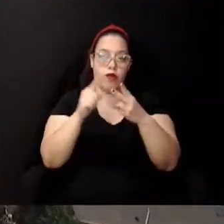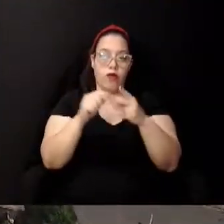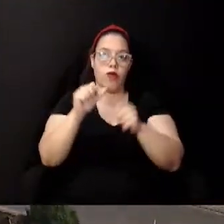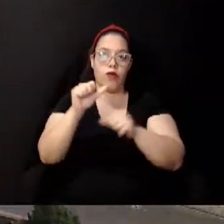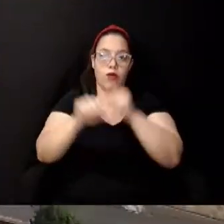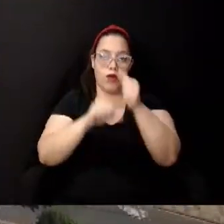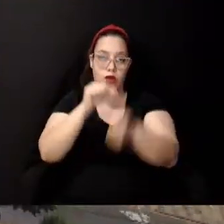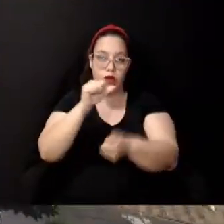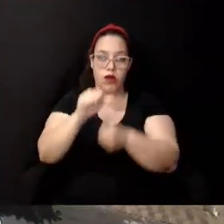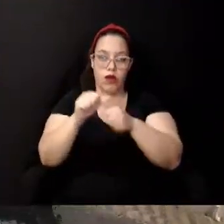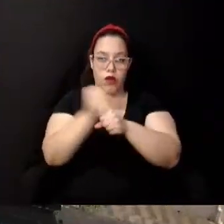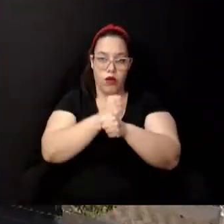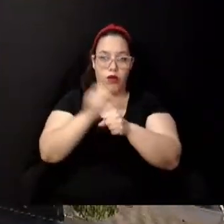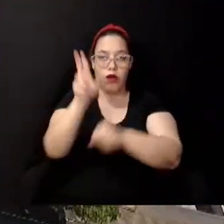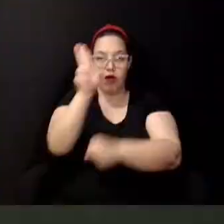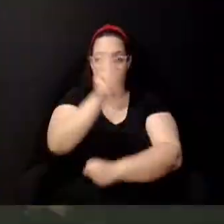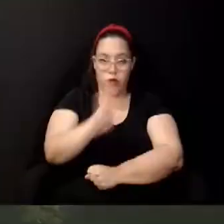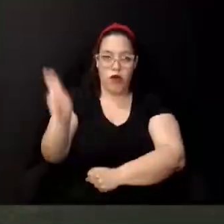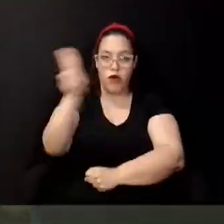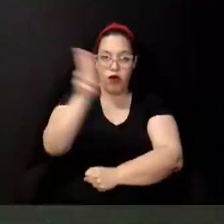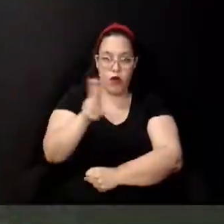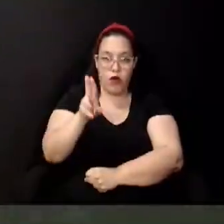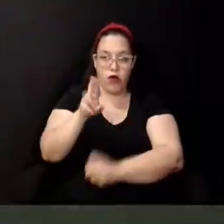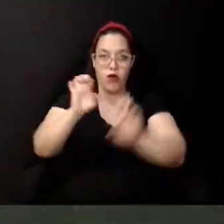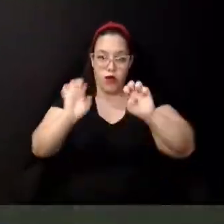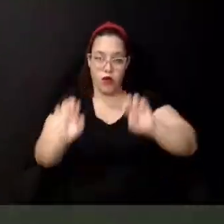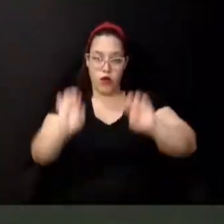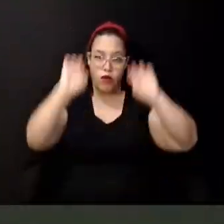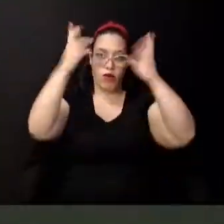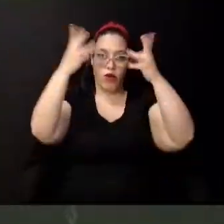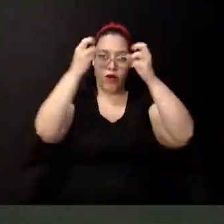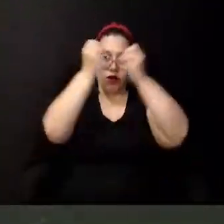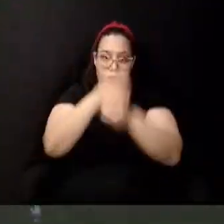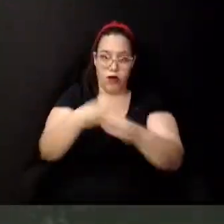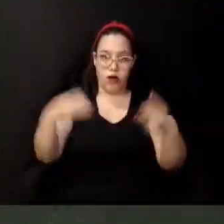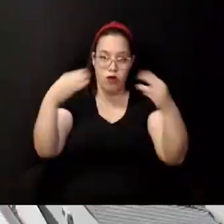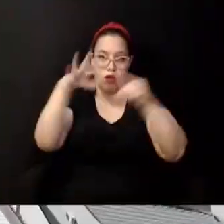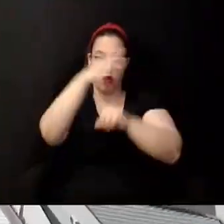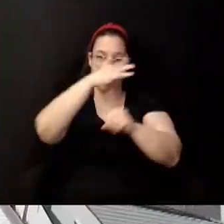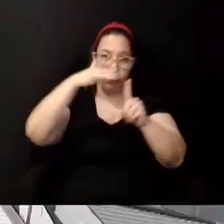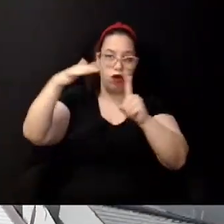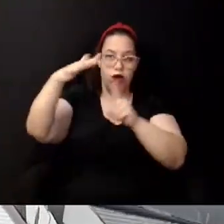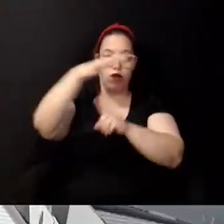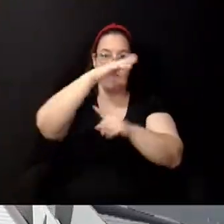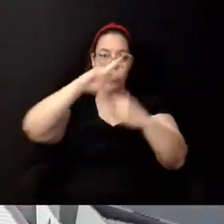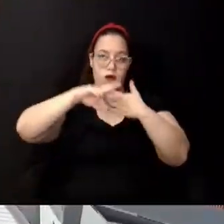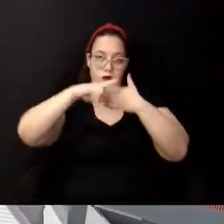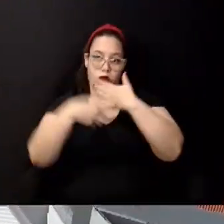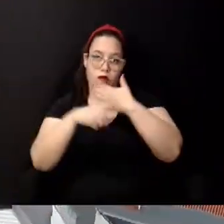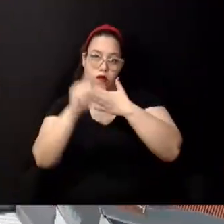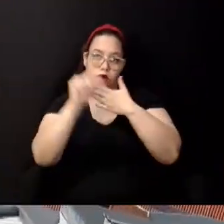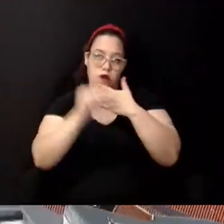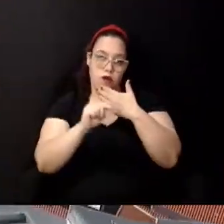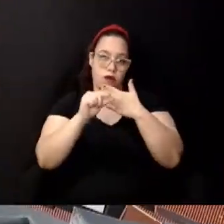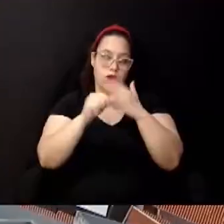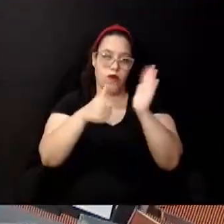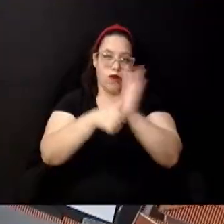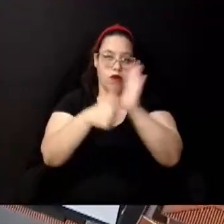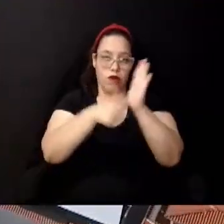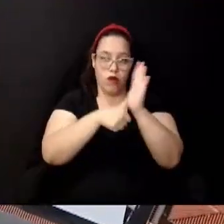de uso, de eventos, licença ambiental de baixo impacto, licenças e